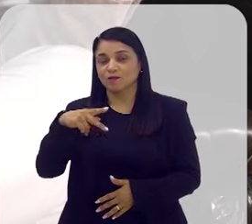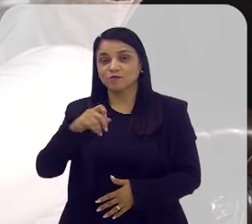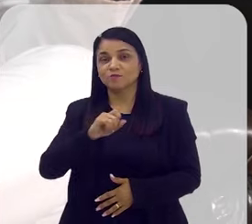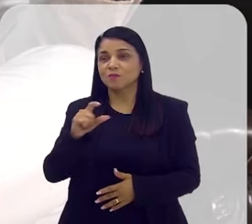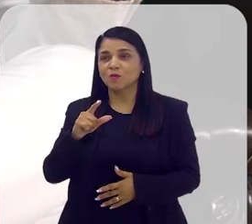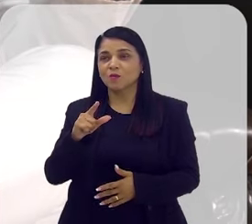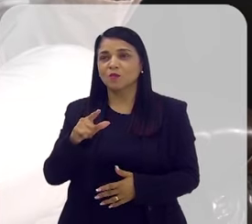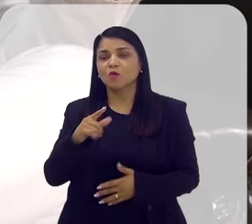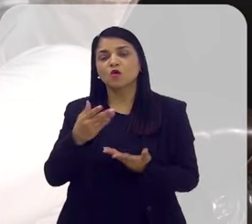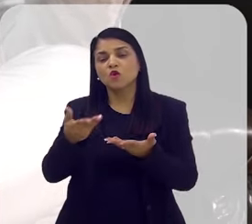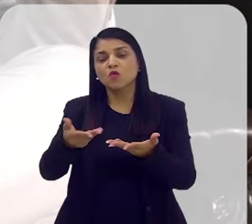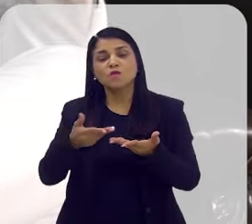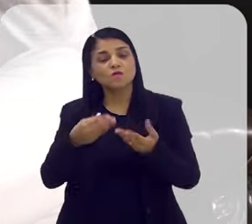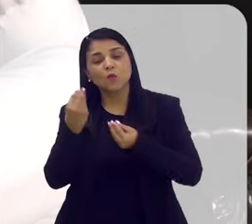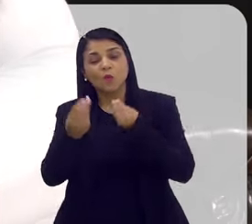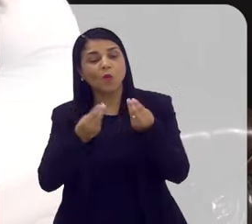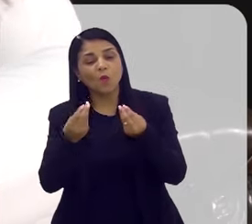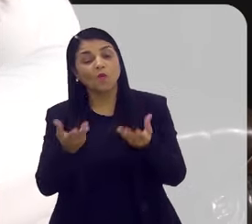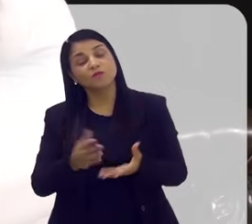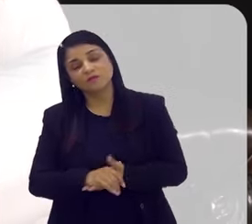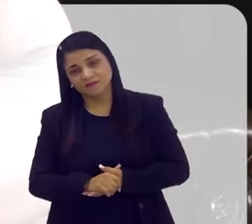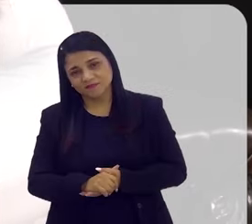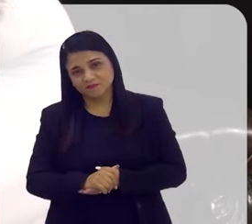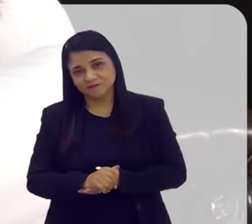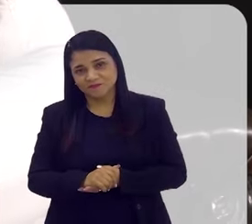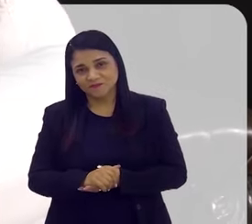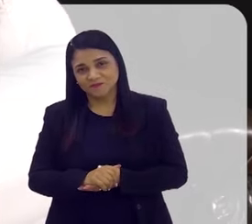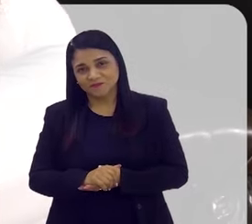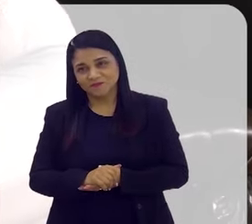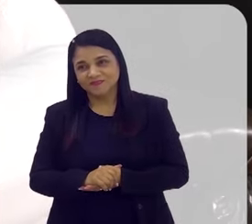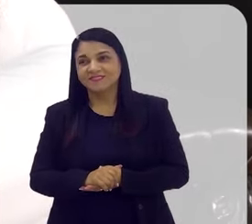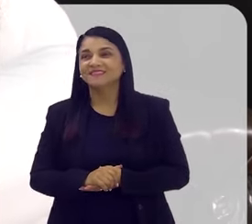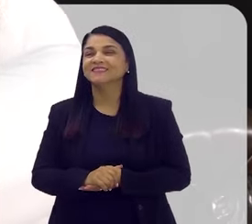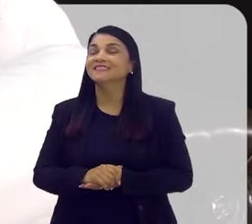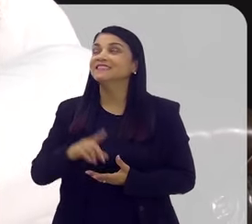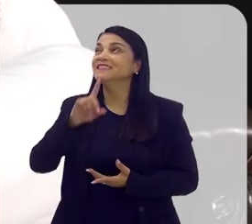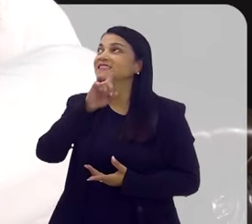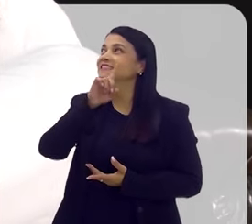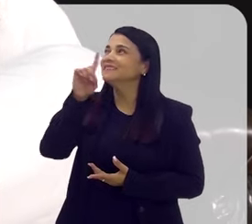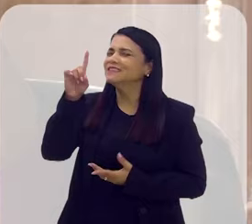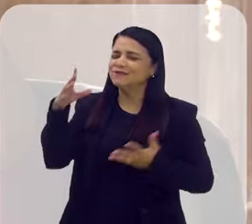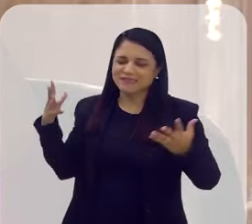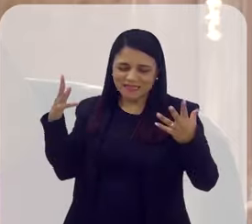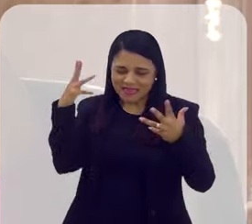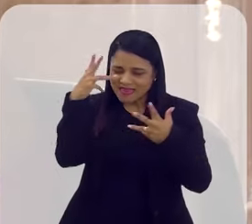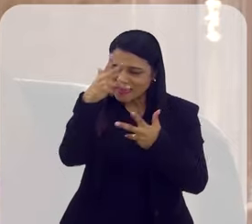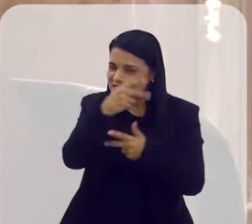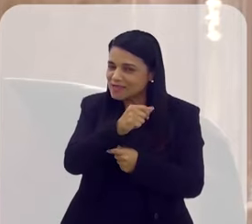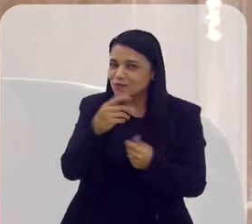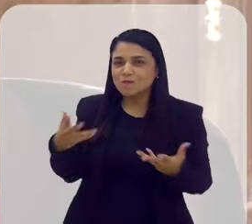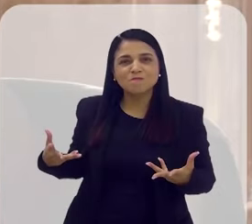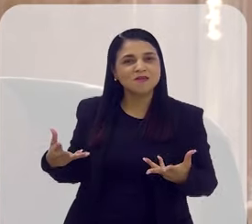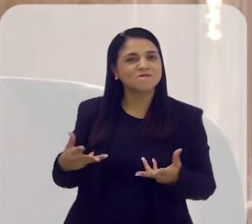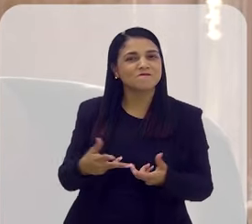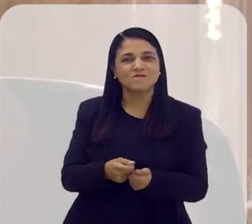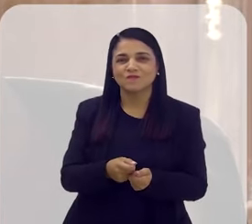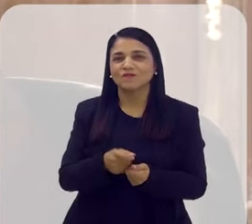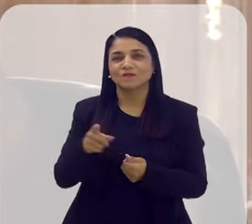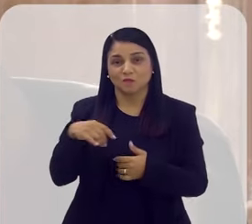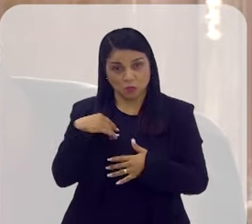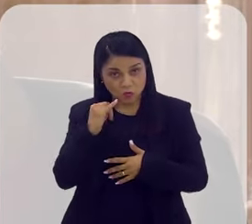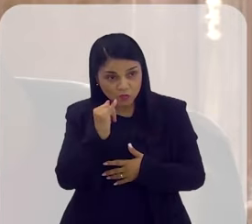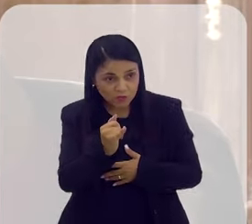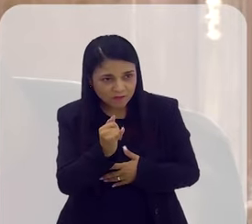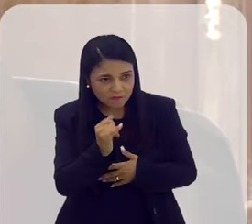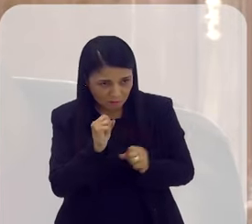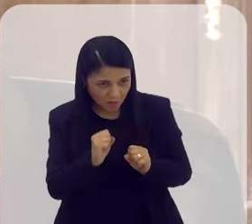gravadora. Isso. Então, aí como é que você foi convidado para você chegar lá? Gente, Deus é lindo, lindo.